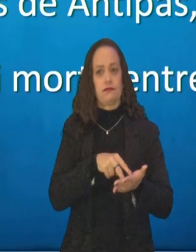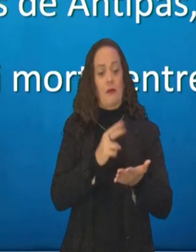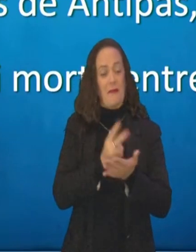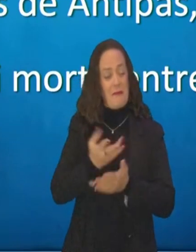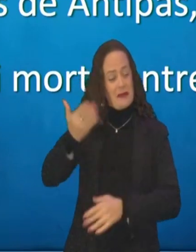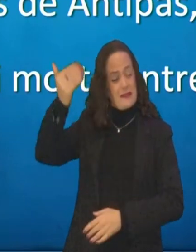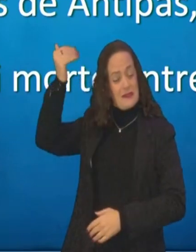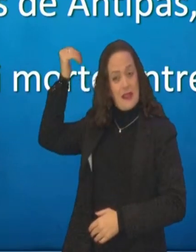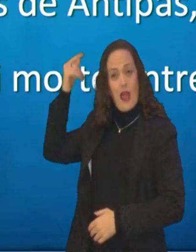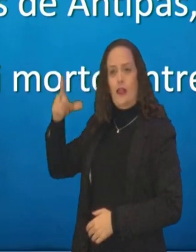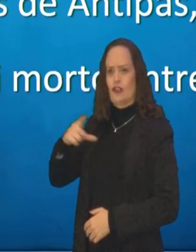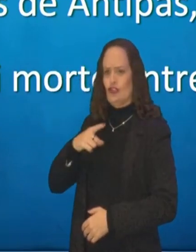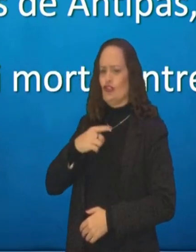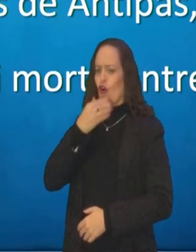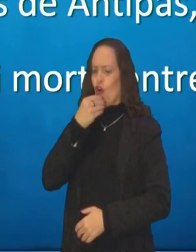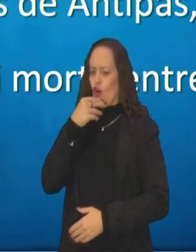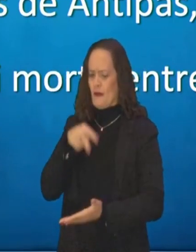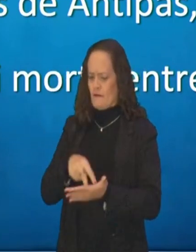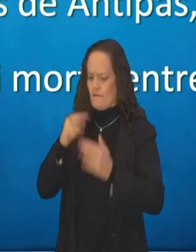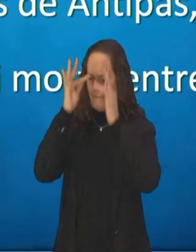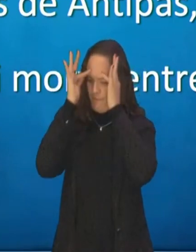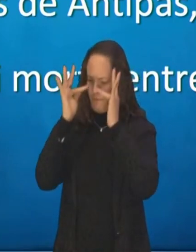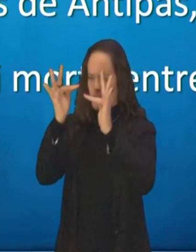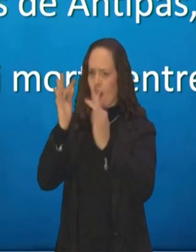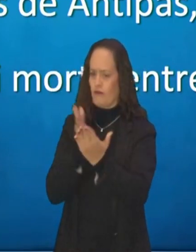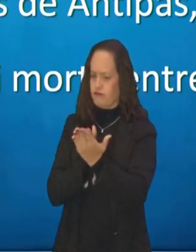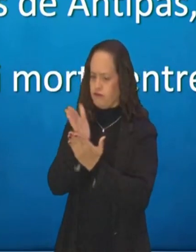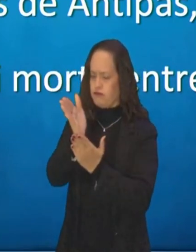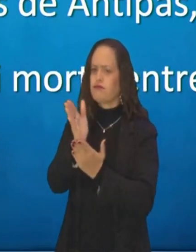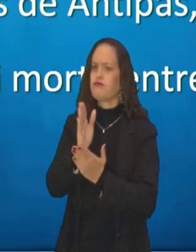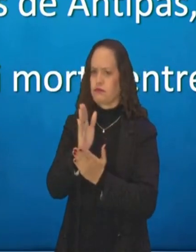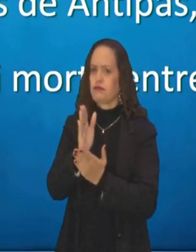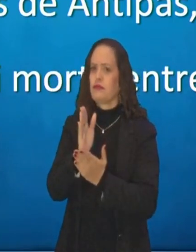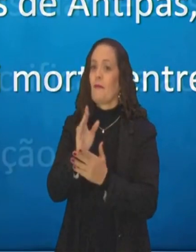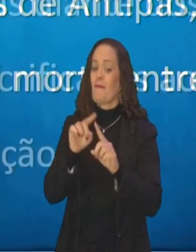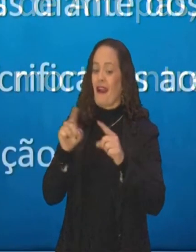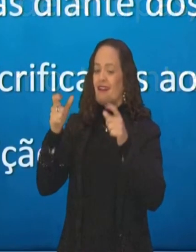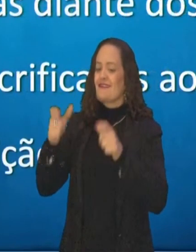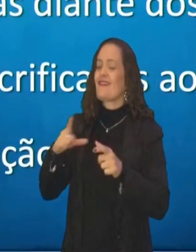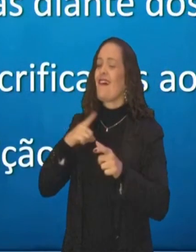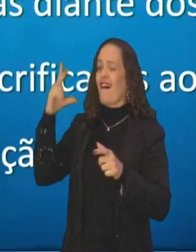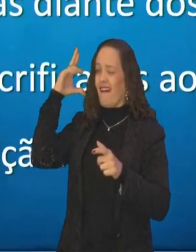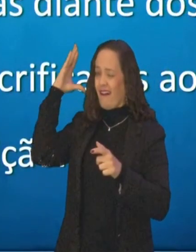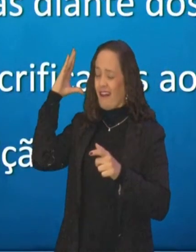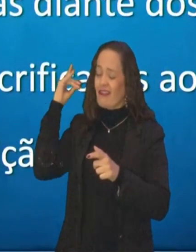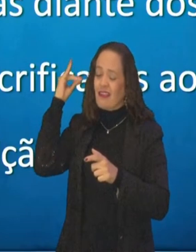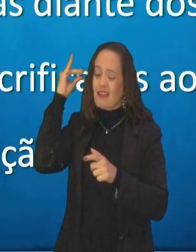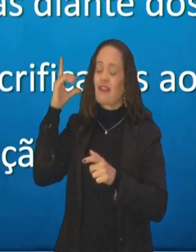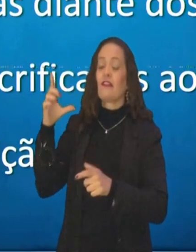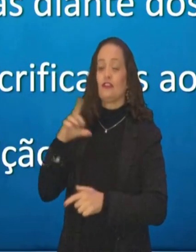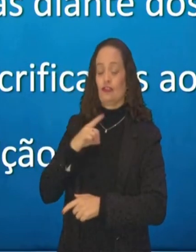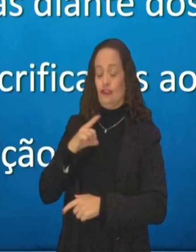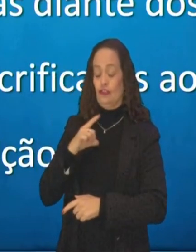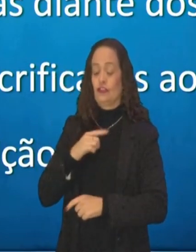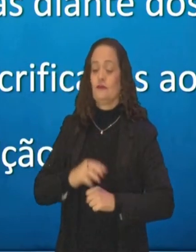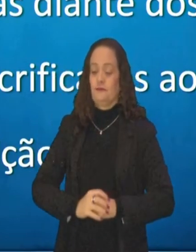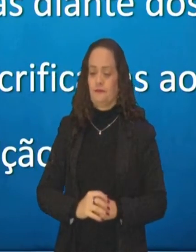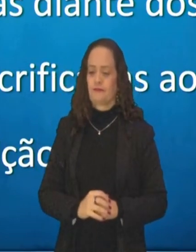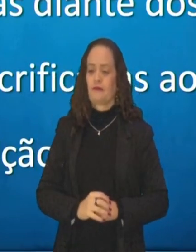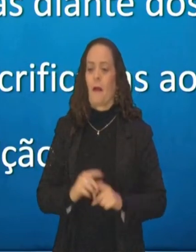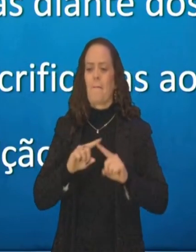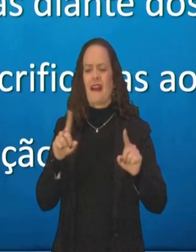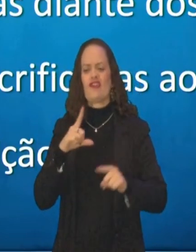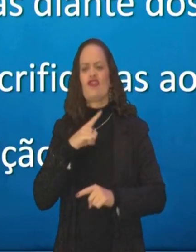minha testemunha fiel, o qual foi morto entre vós, onde Satanás habita. Tenho todavia contra ti algumas